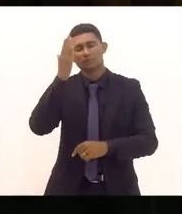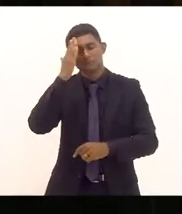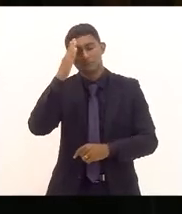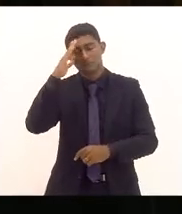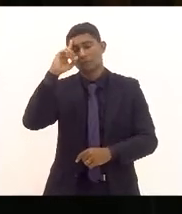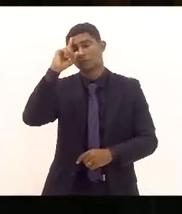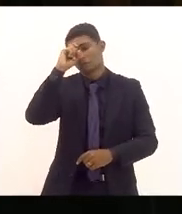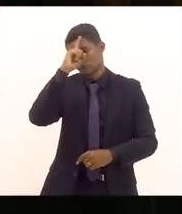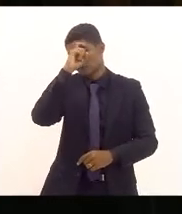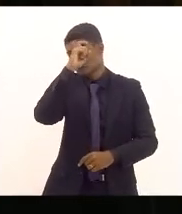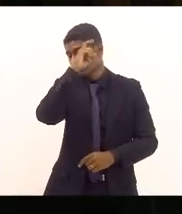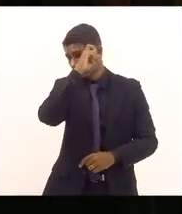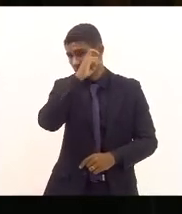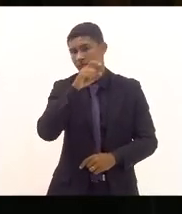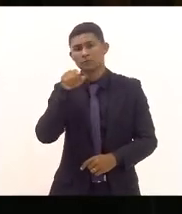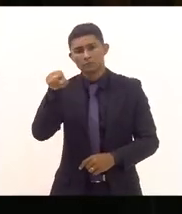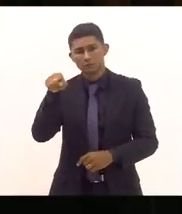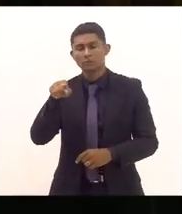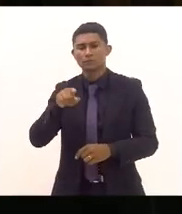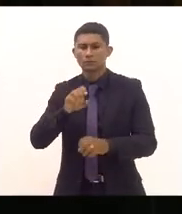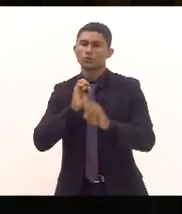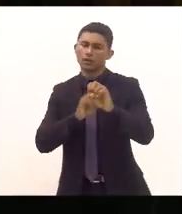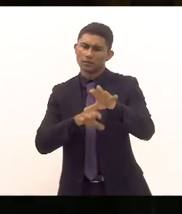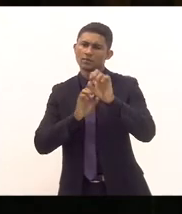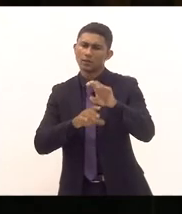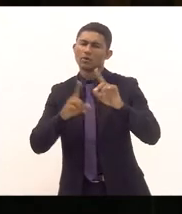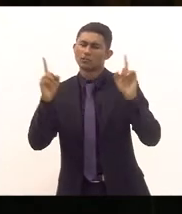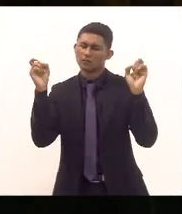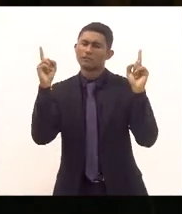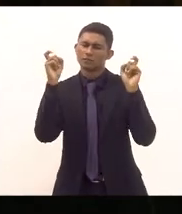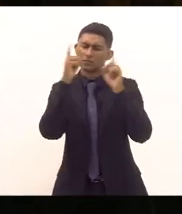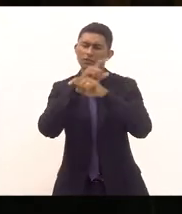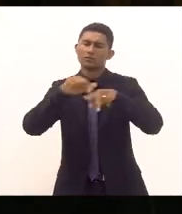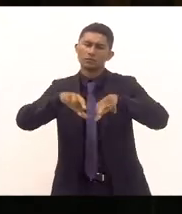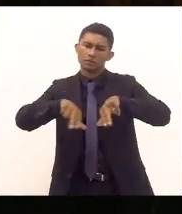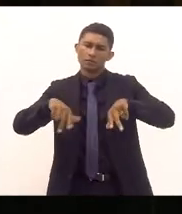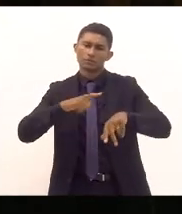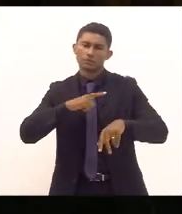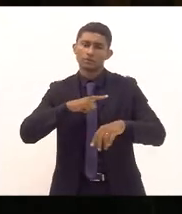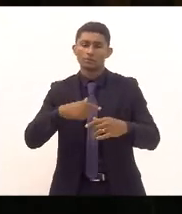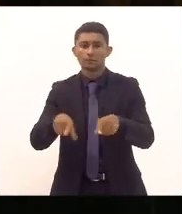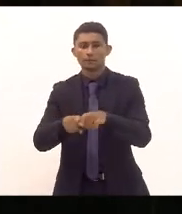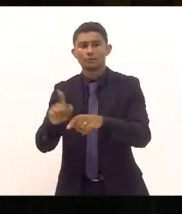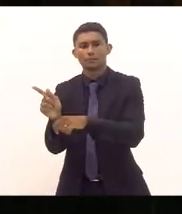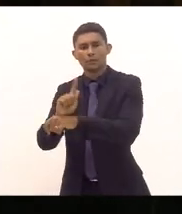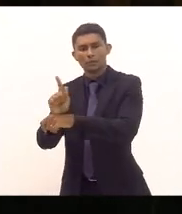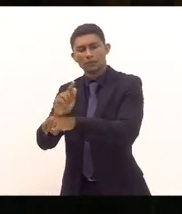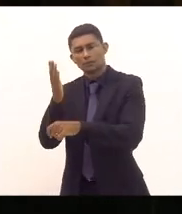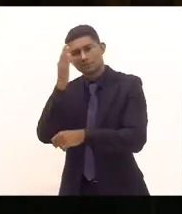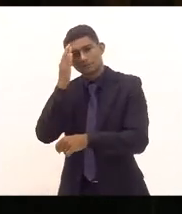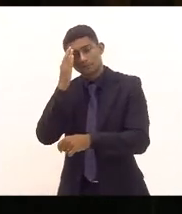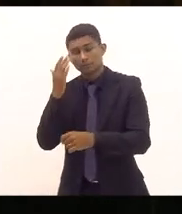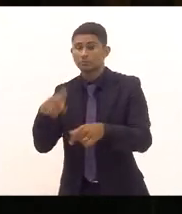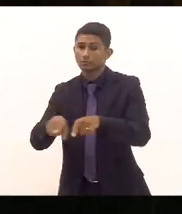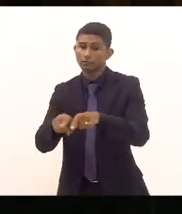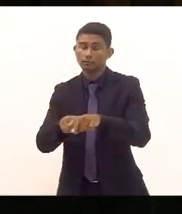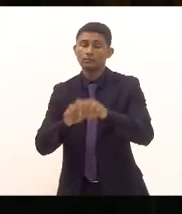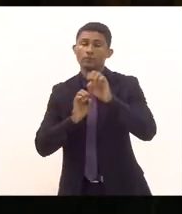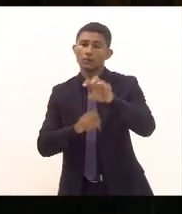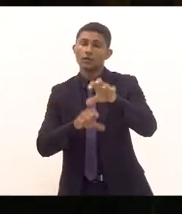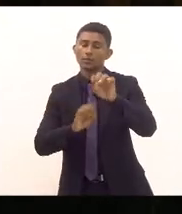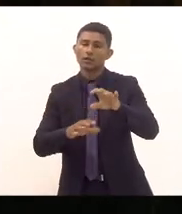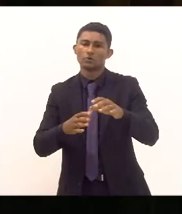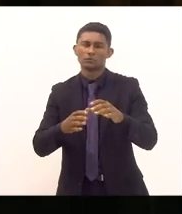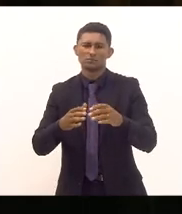inerentes à educação à complexidade da gestão da educação sobretudo educação pública